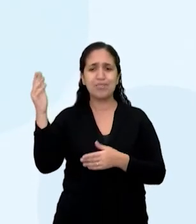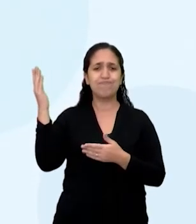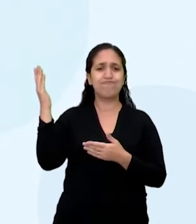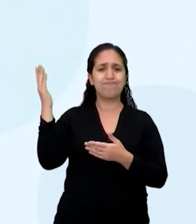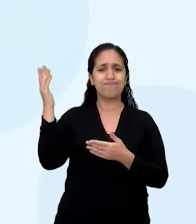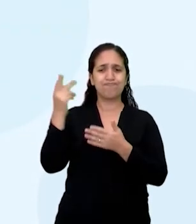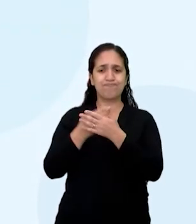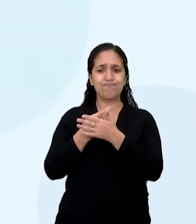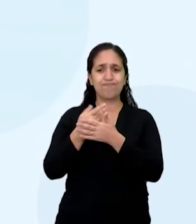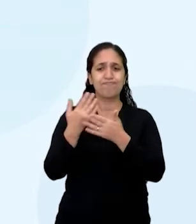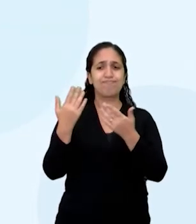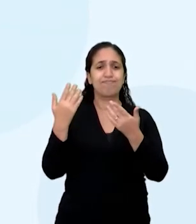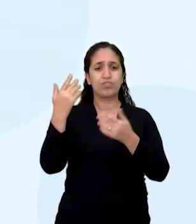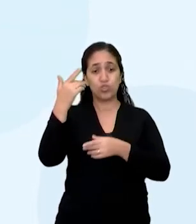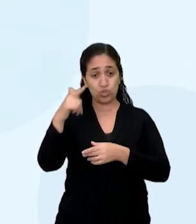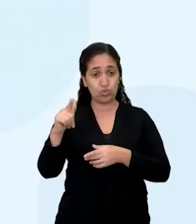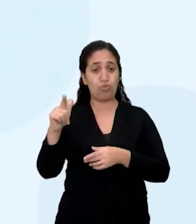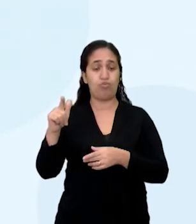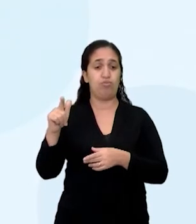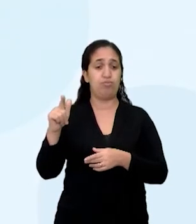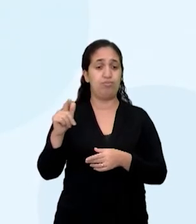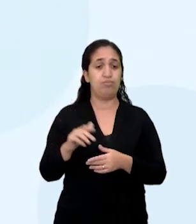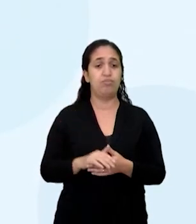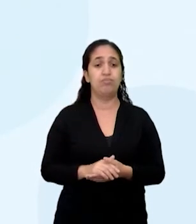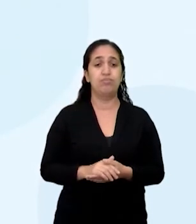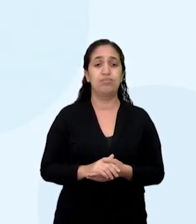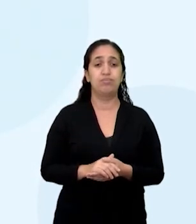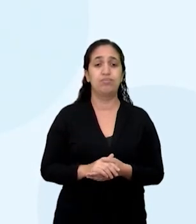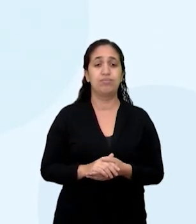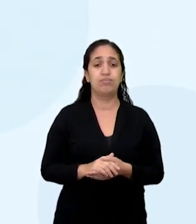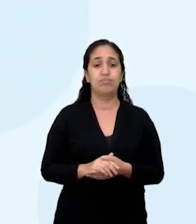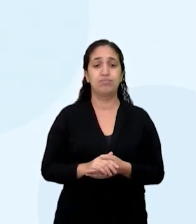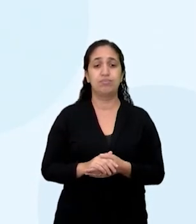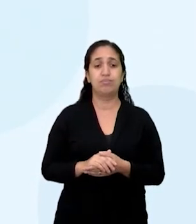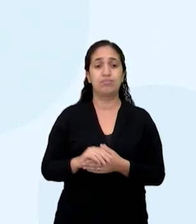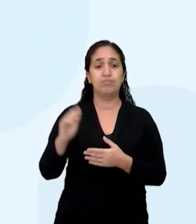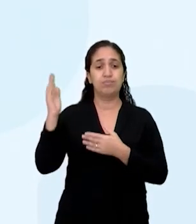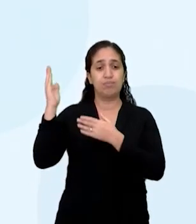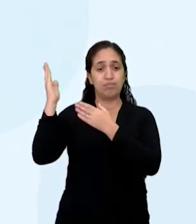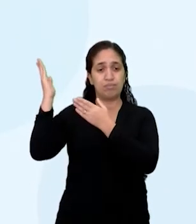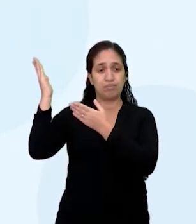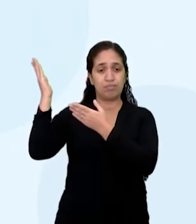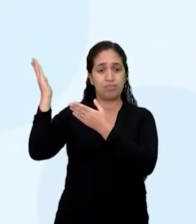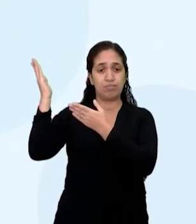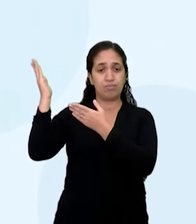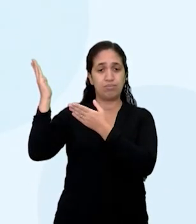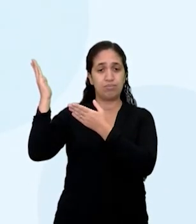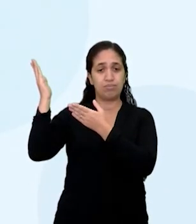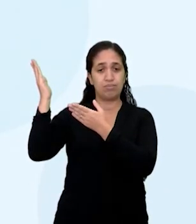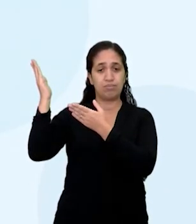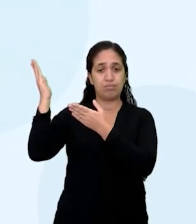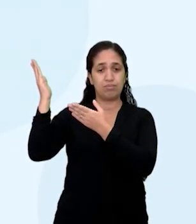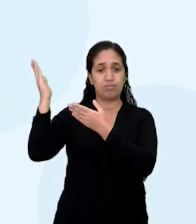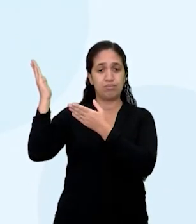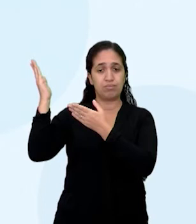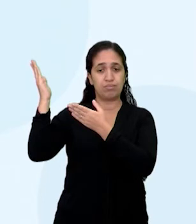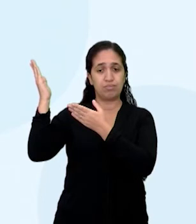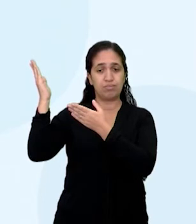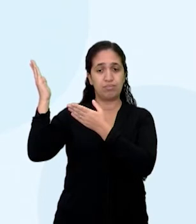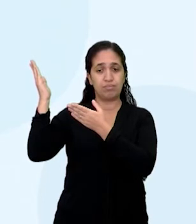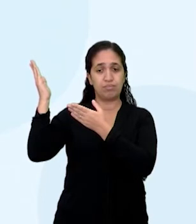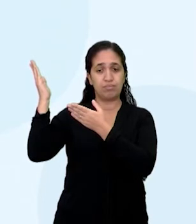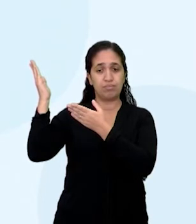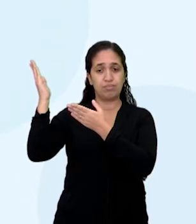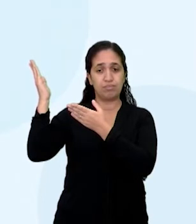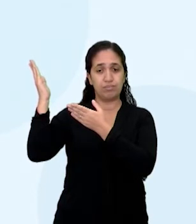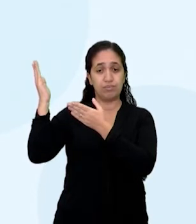vou apagar aqui e vou para o marca-texto para ficar melhor. É o Live Action Roleplay, ou jogo